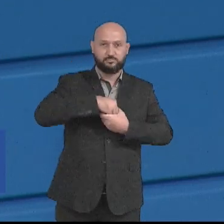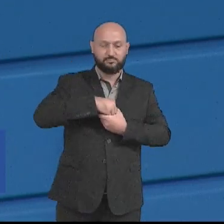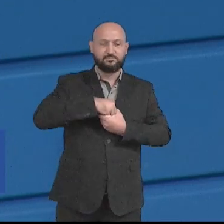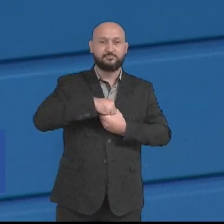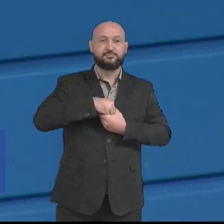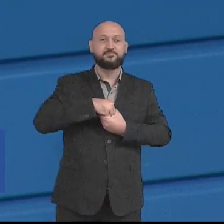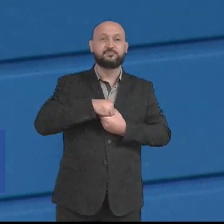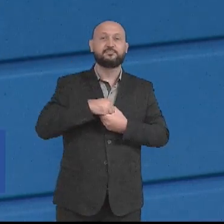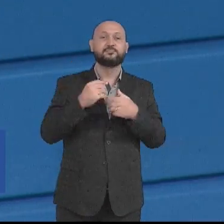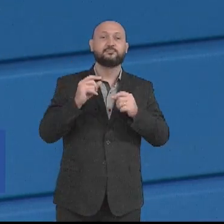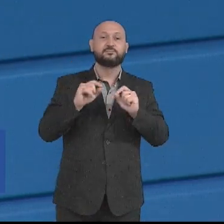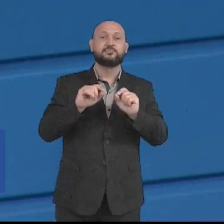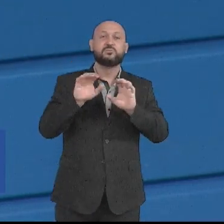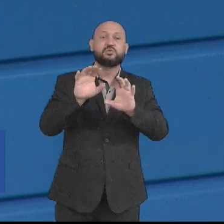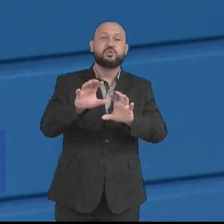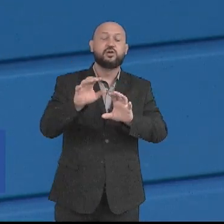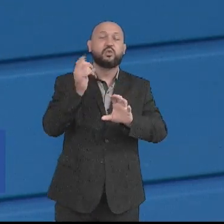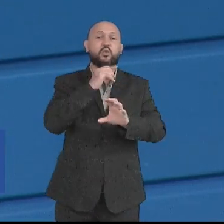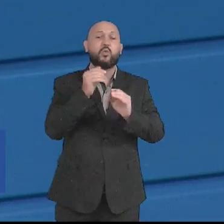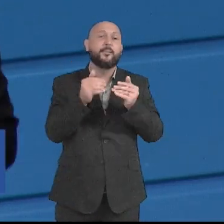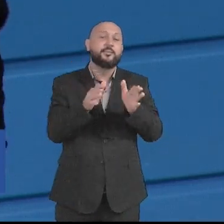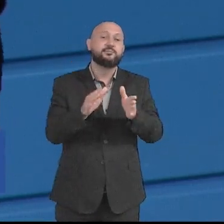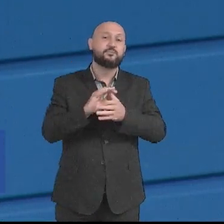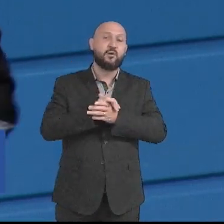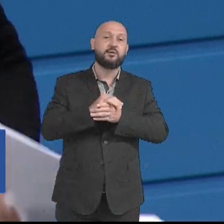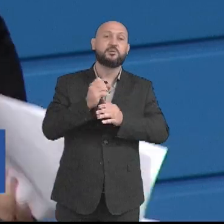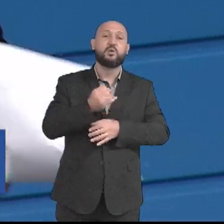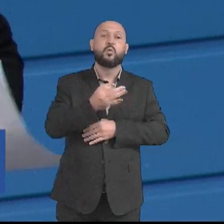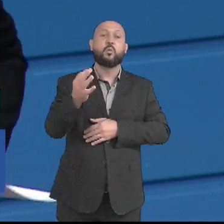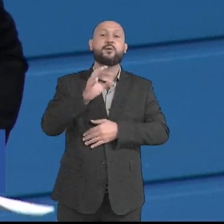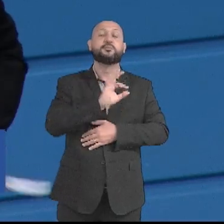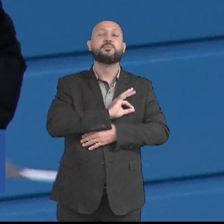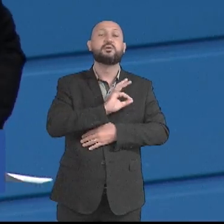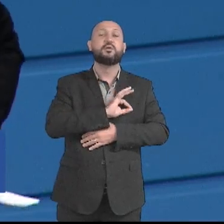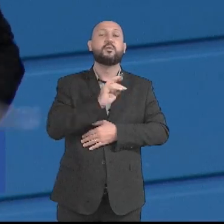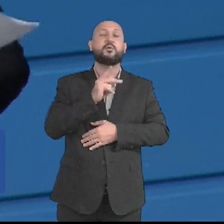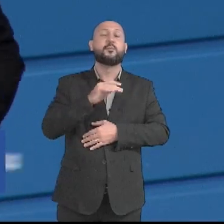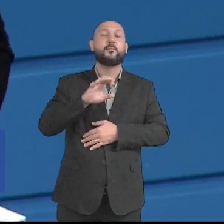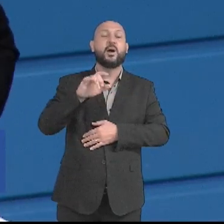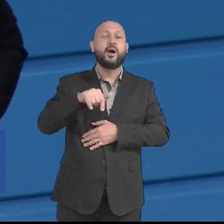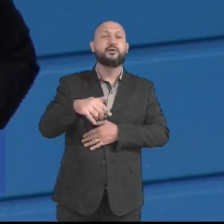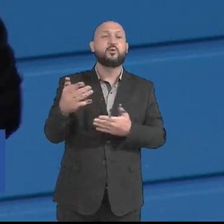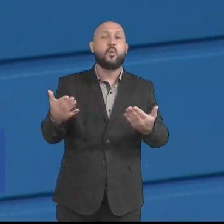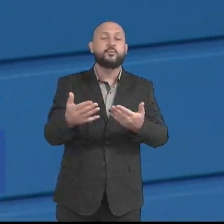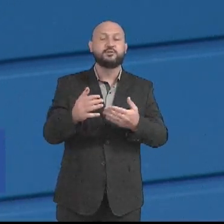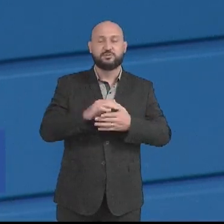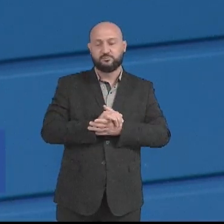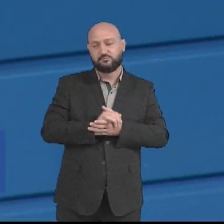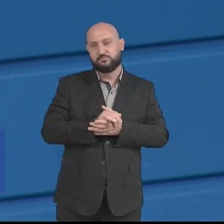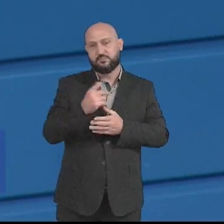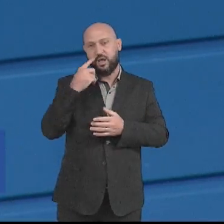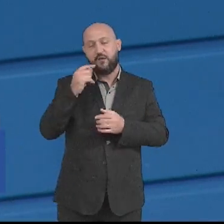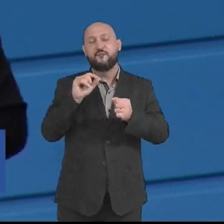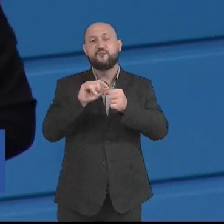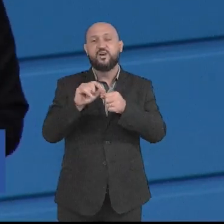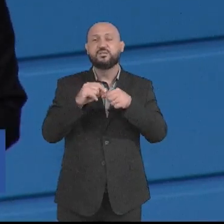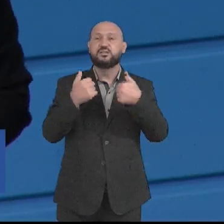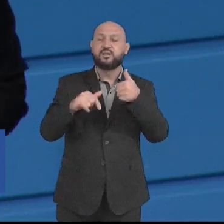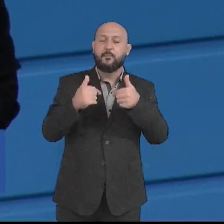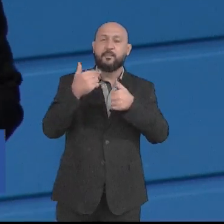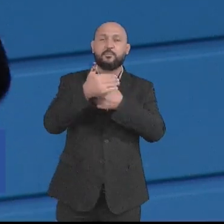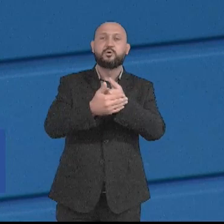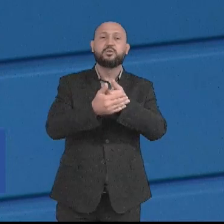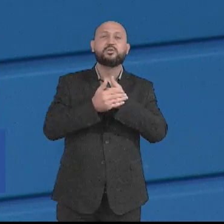interiorização. Mas de que forma isso acontece? Quantos policiais militares estão hoje, deputado Amara Caseiro, a cumprir com essas